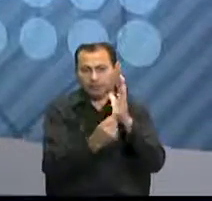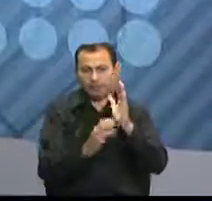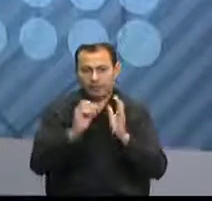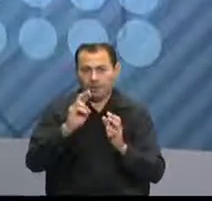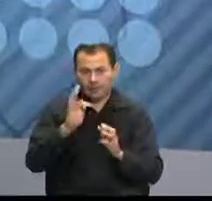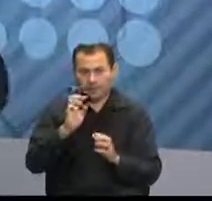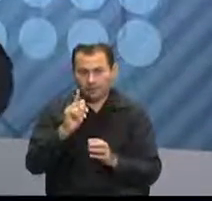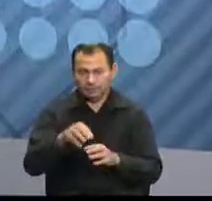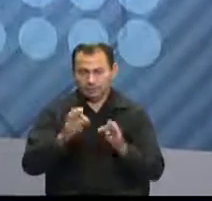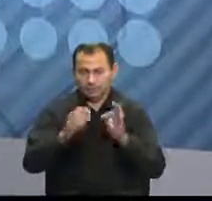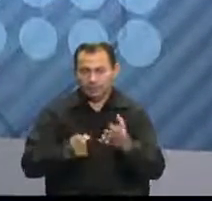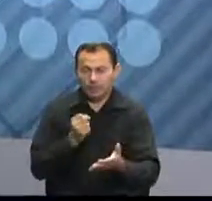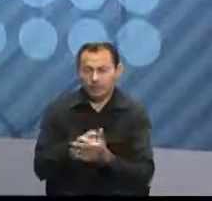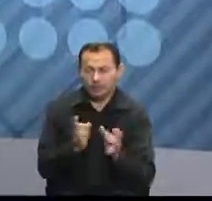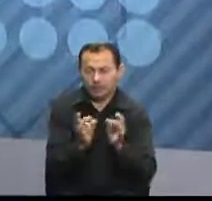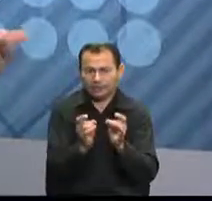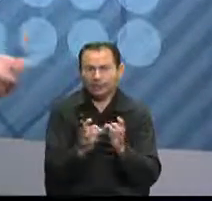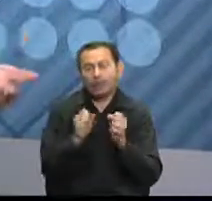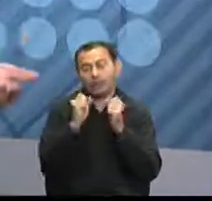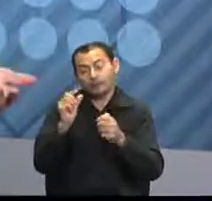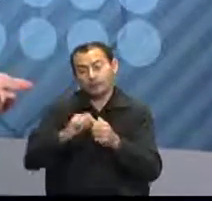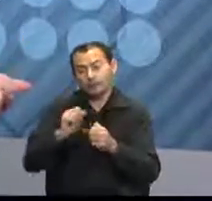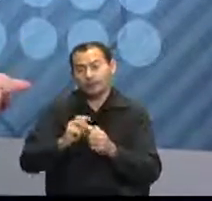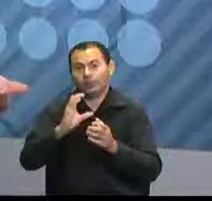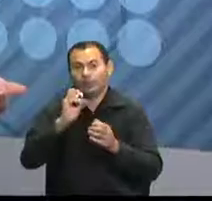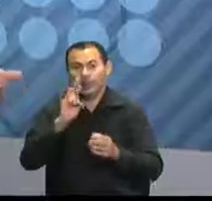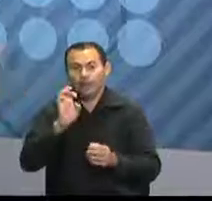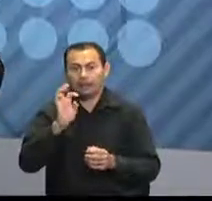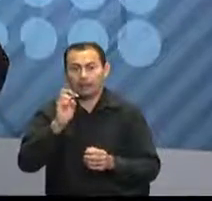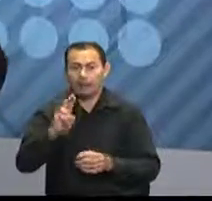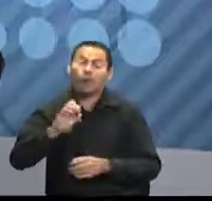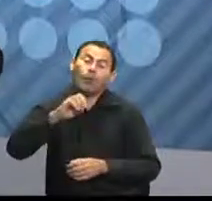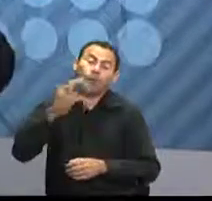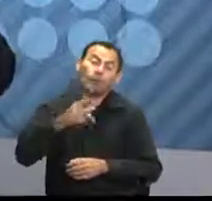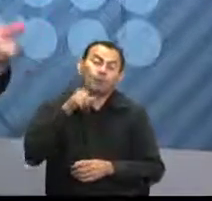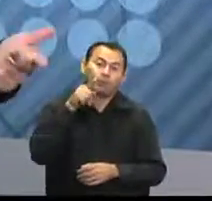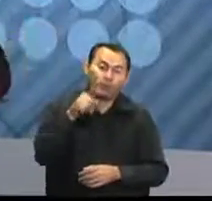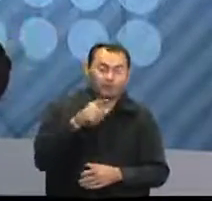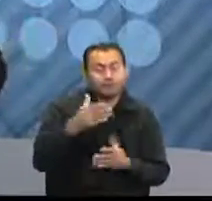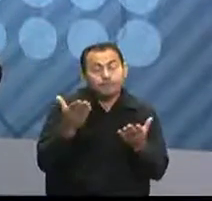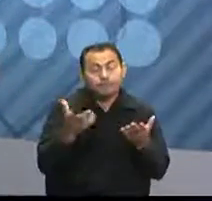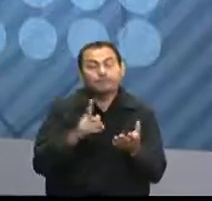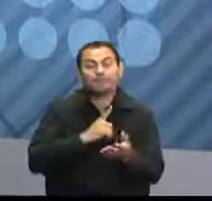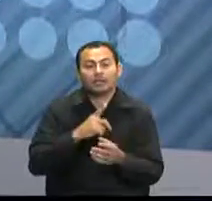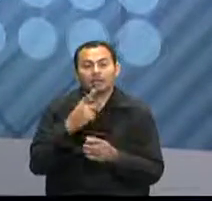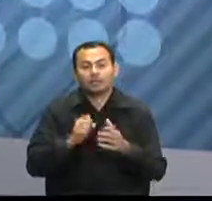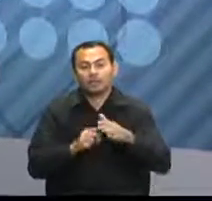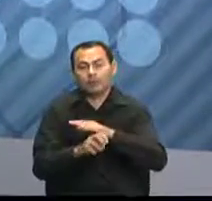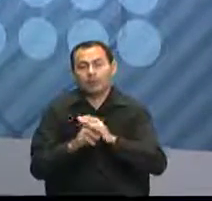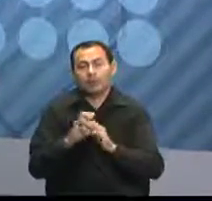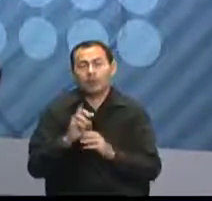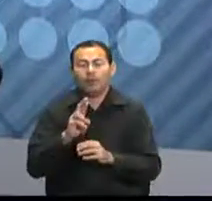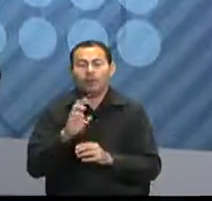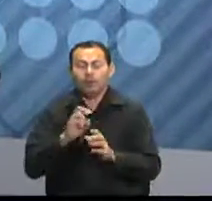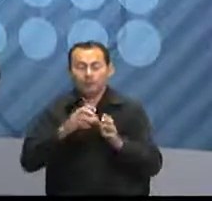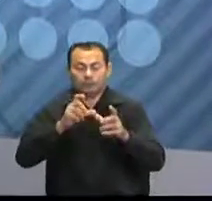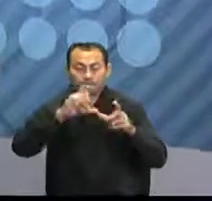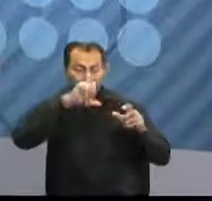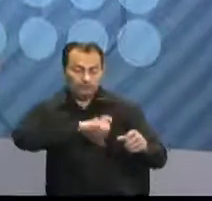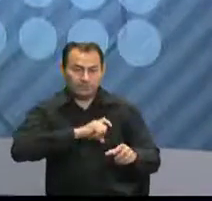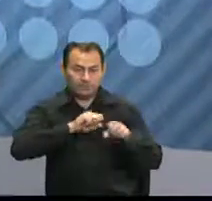de corretagem na compra e venda de ações então pode ser feito pelo corretor ou por você e caso você tem a sombra louca que é um sistema eletrônico